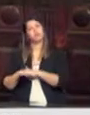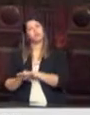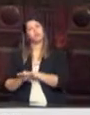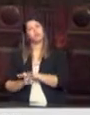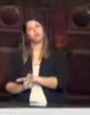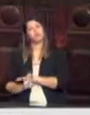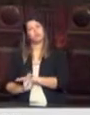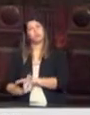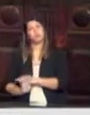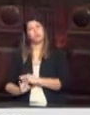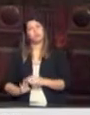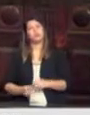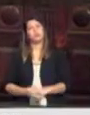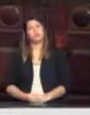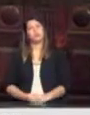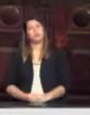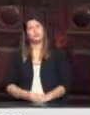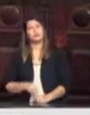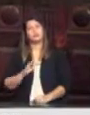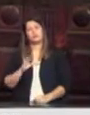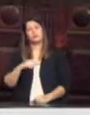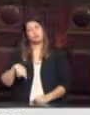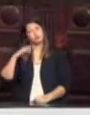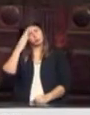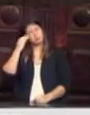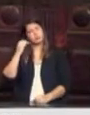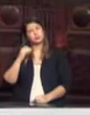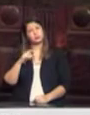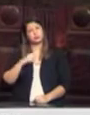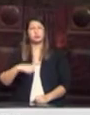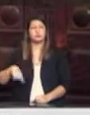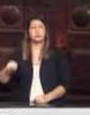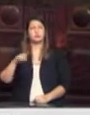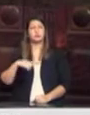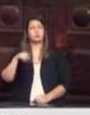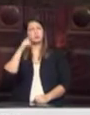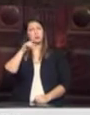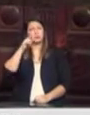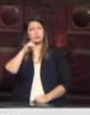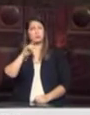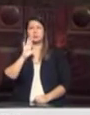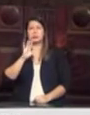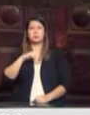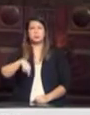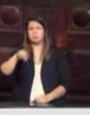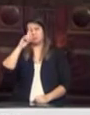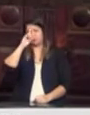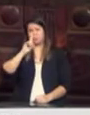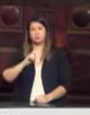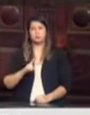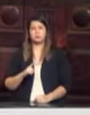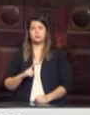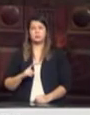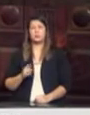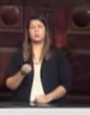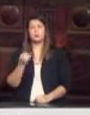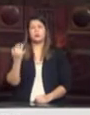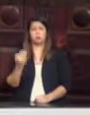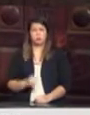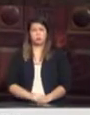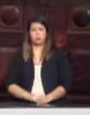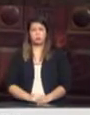o bolo foi crescendo. A gente sabia que o bolo tinha crescido, mas não sabia quanto